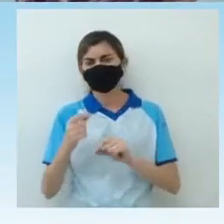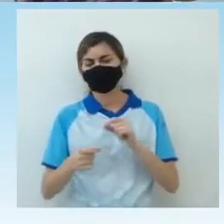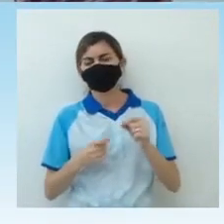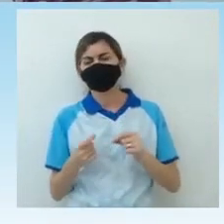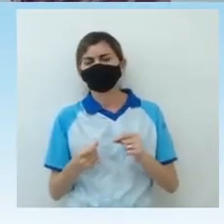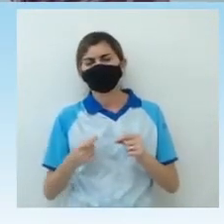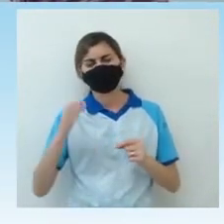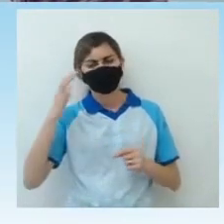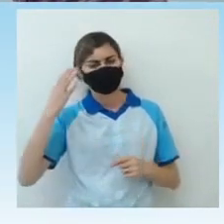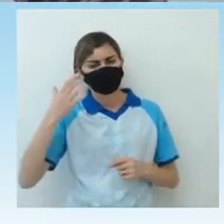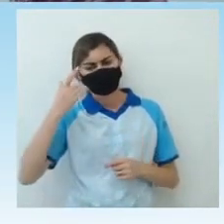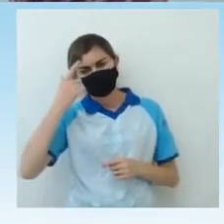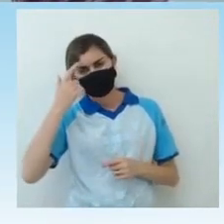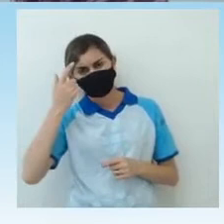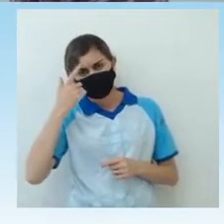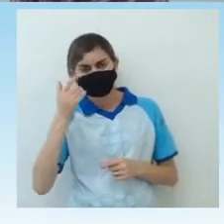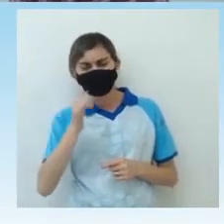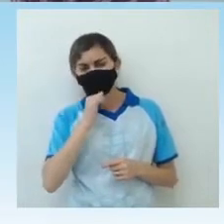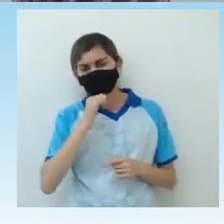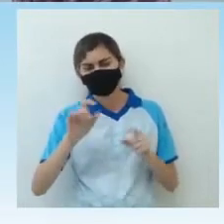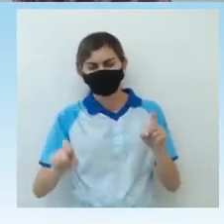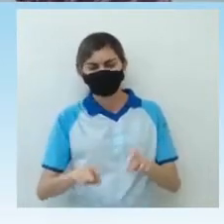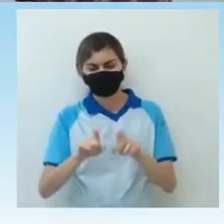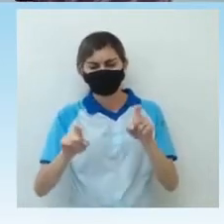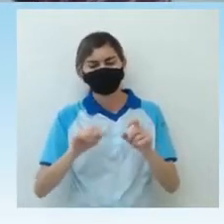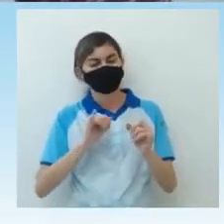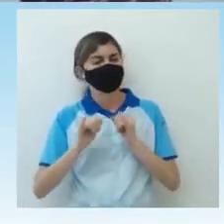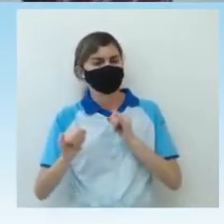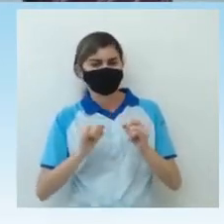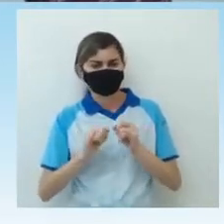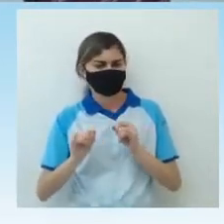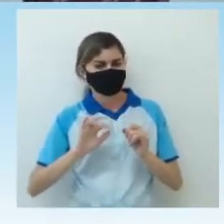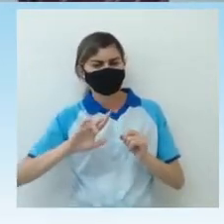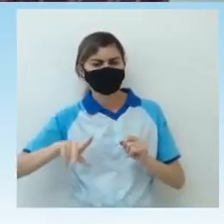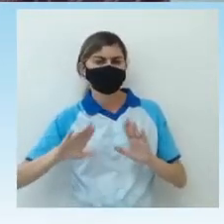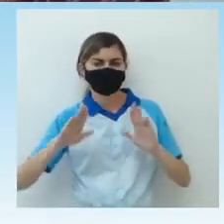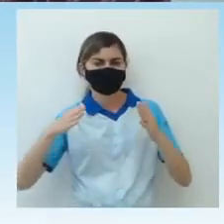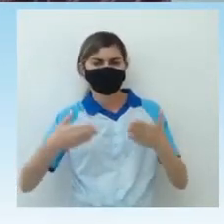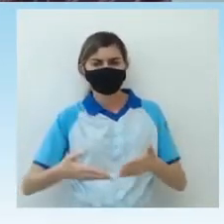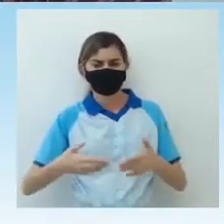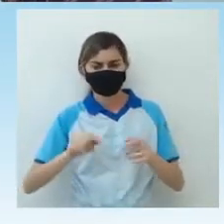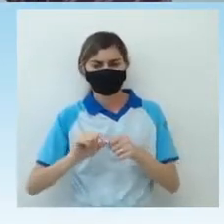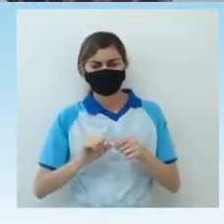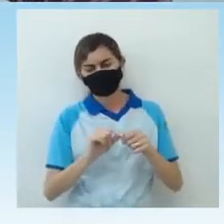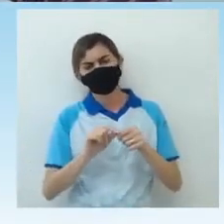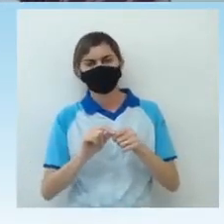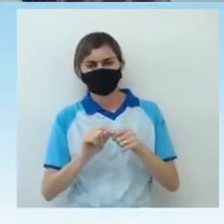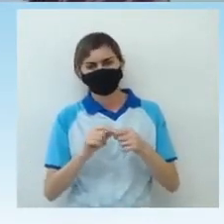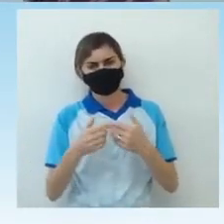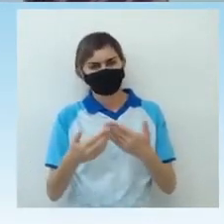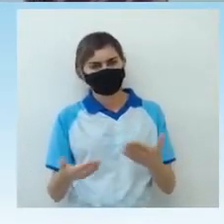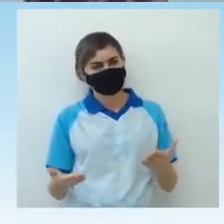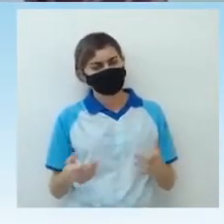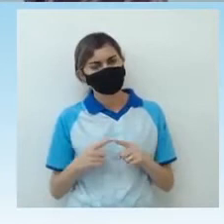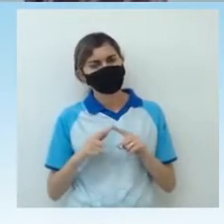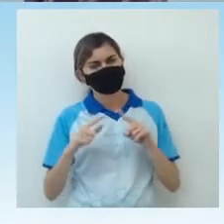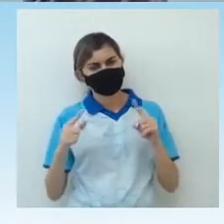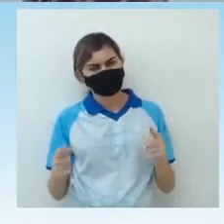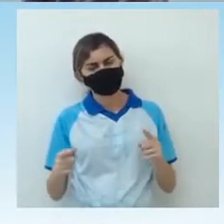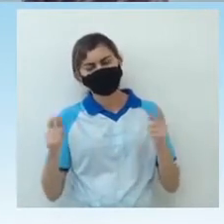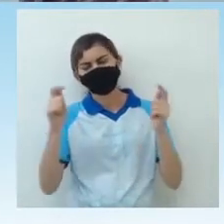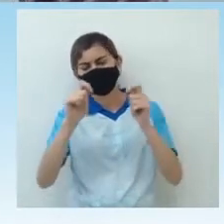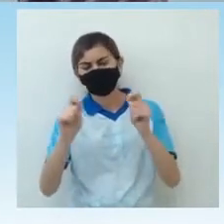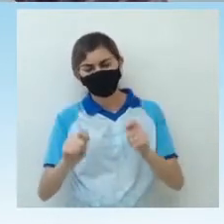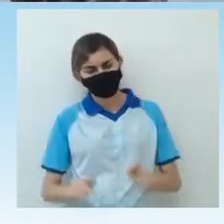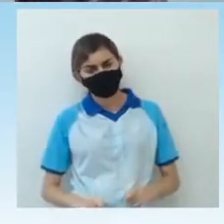os cientistas, quando pensaram, por exemplo, o computador e a internet, não estavam com foco na produção artística, percebe? Mas os